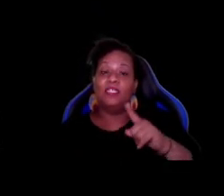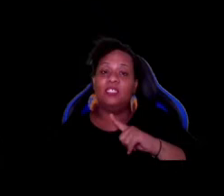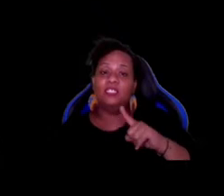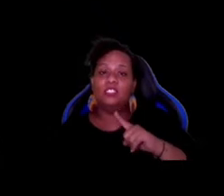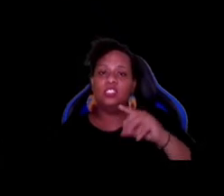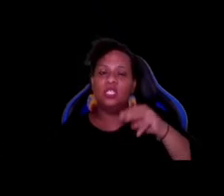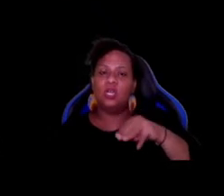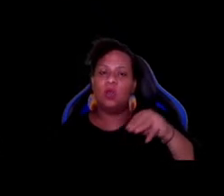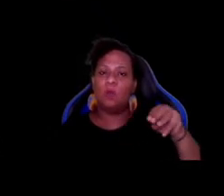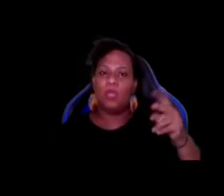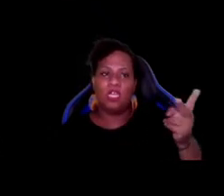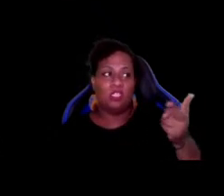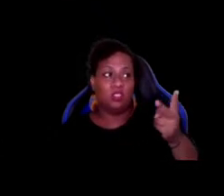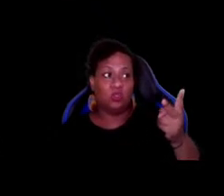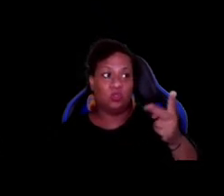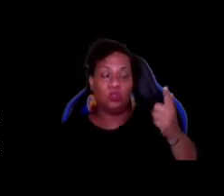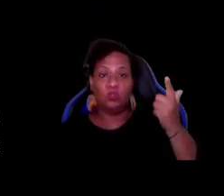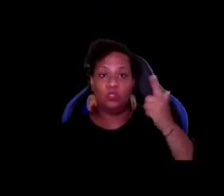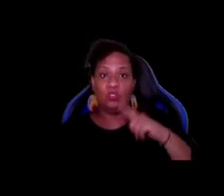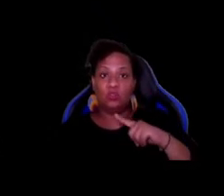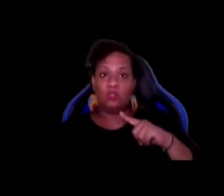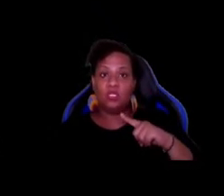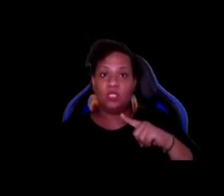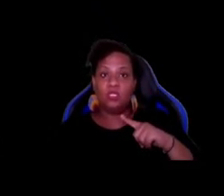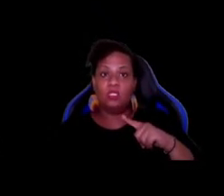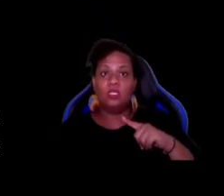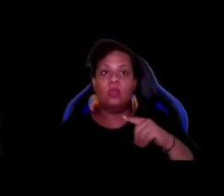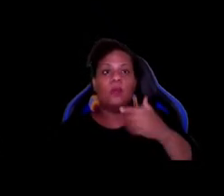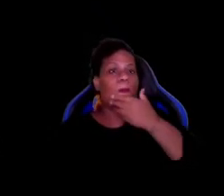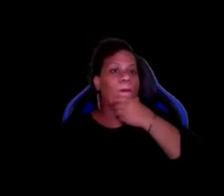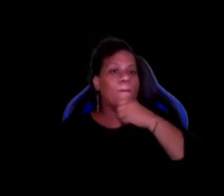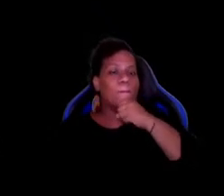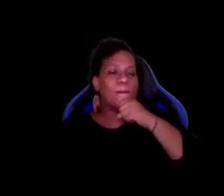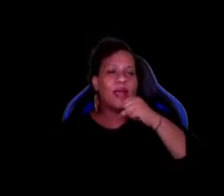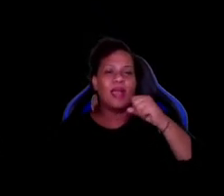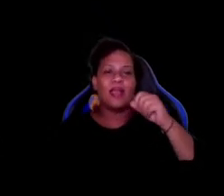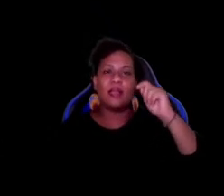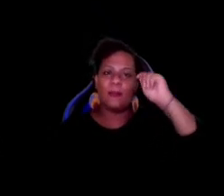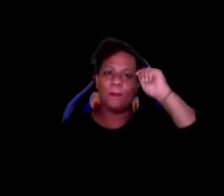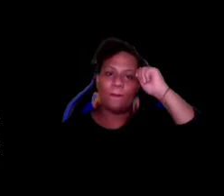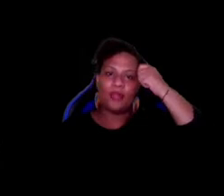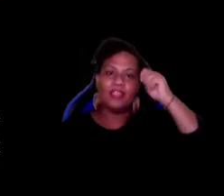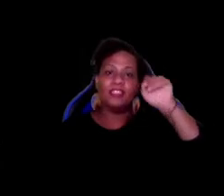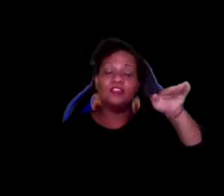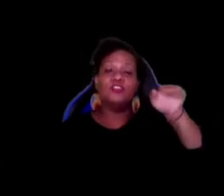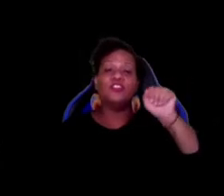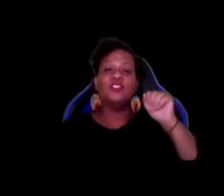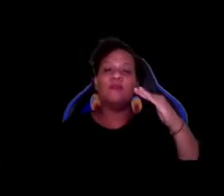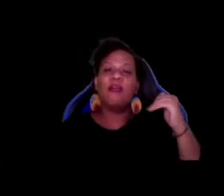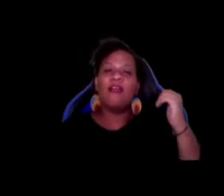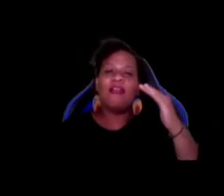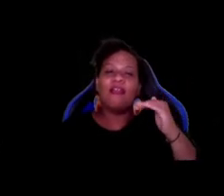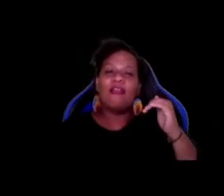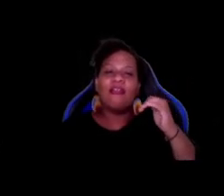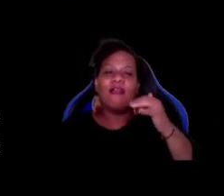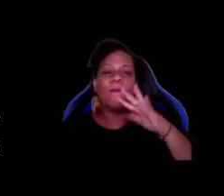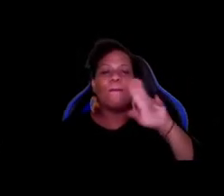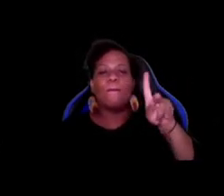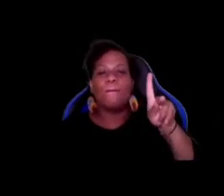que era Pai Preto, né, carinhosamente chamado de